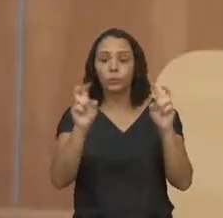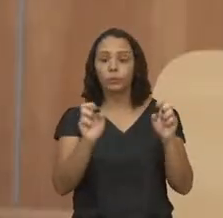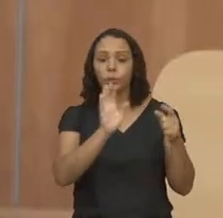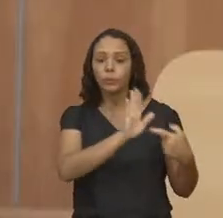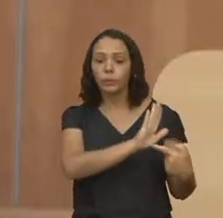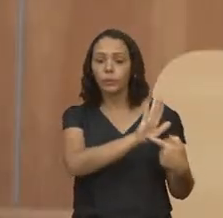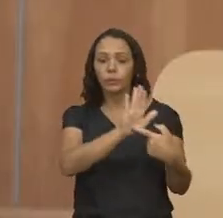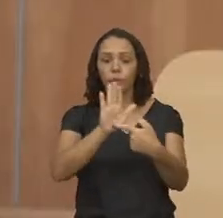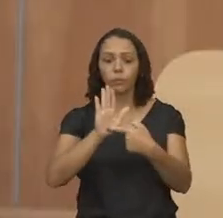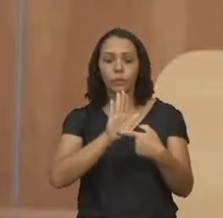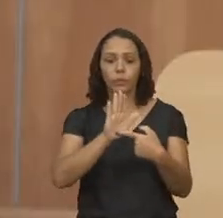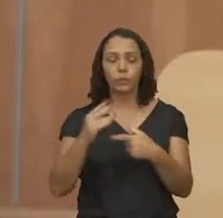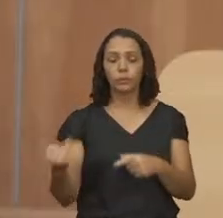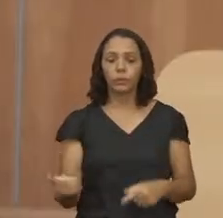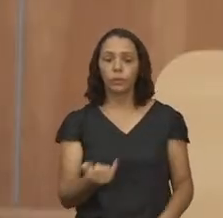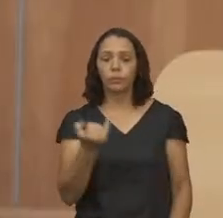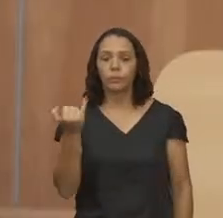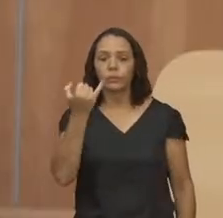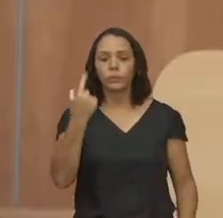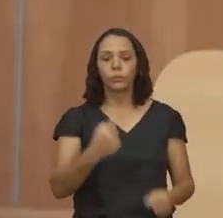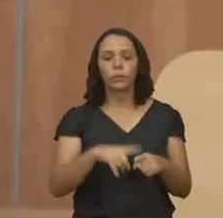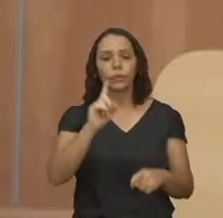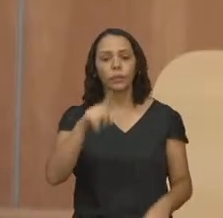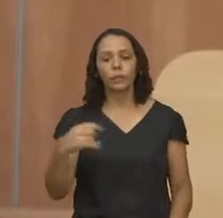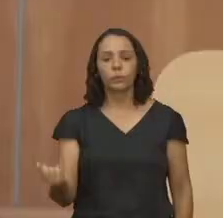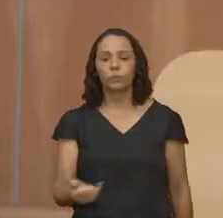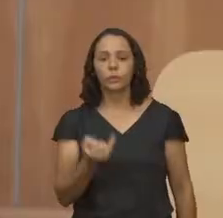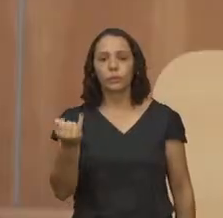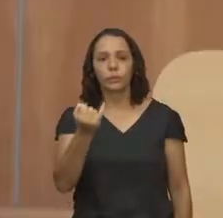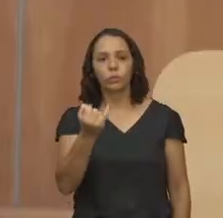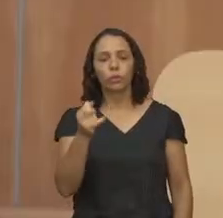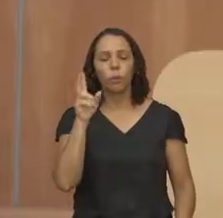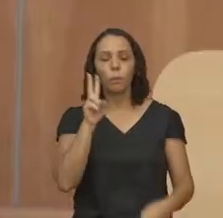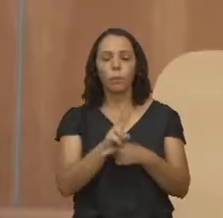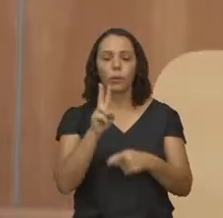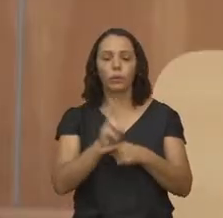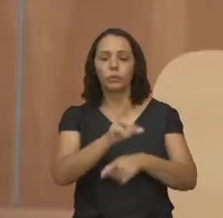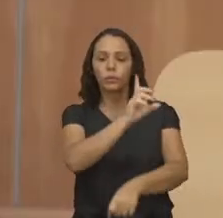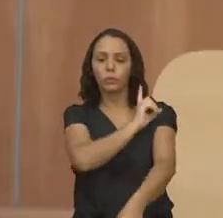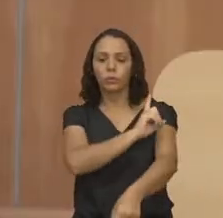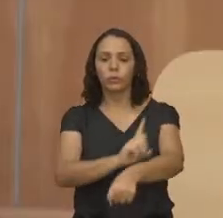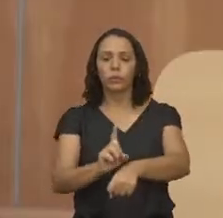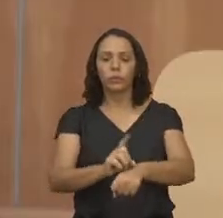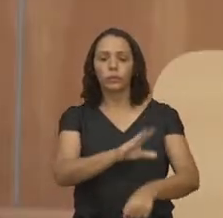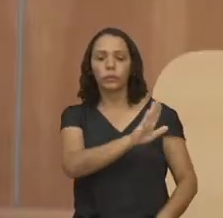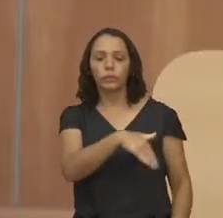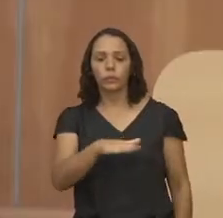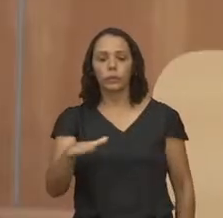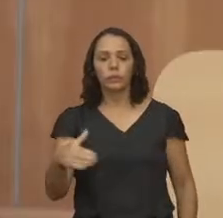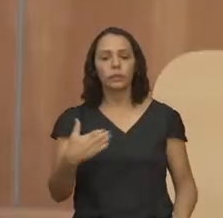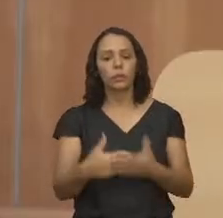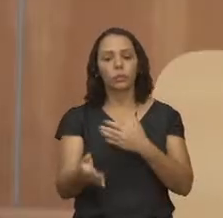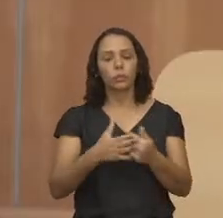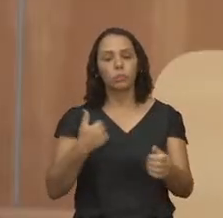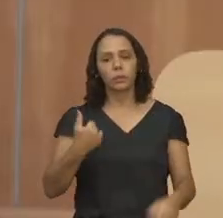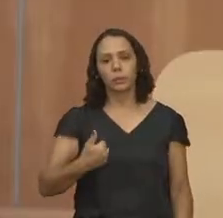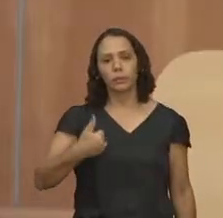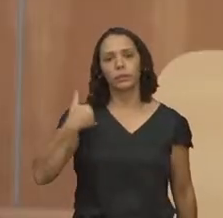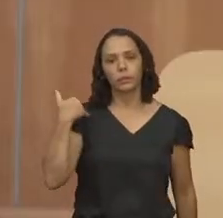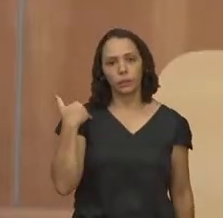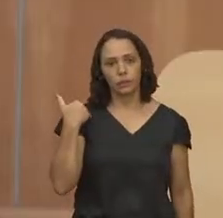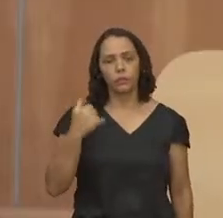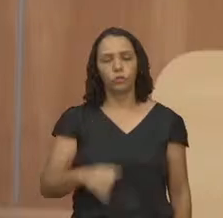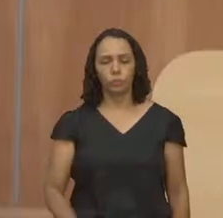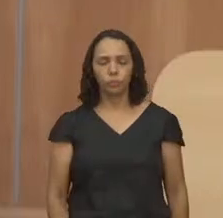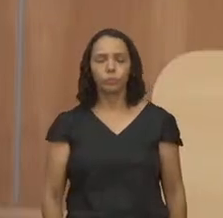e é fundamental porque é muito importante que a gente proteja a dignidade das nossas crianças, independente da sua idade, não